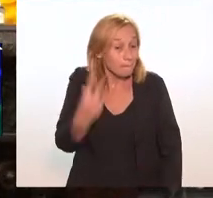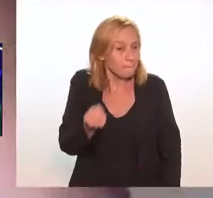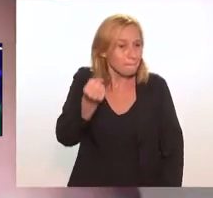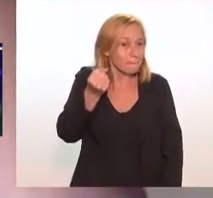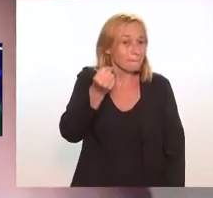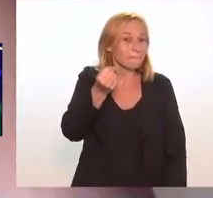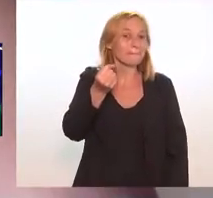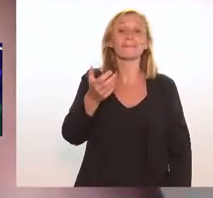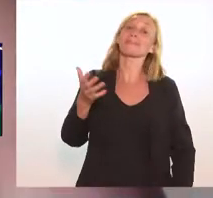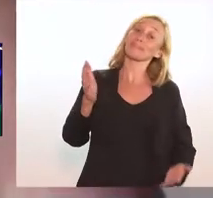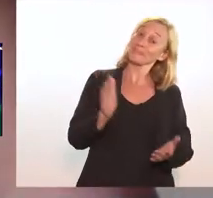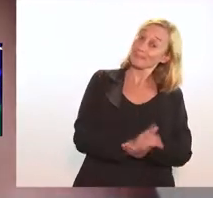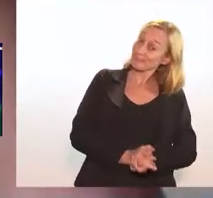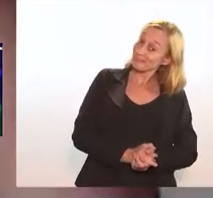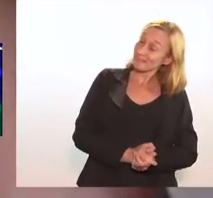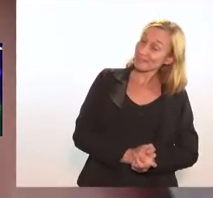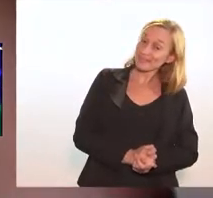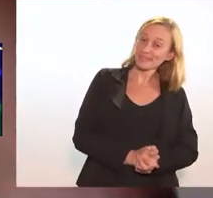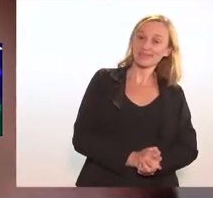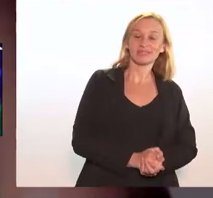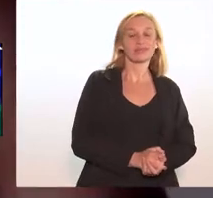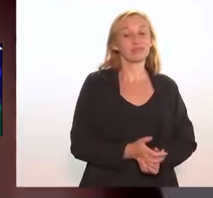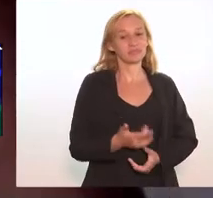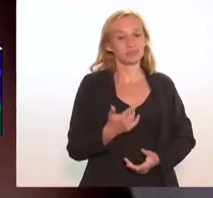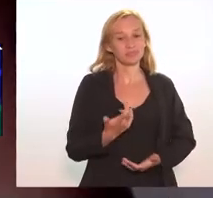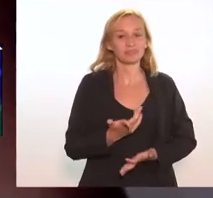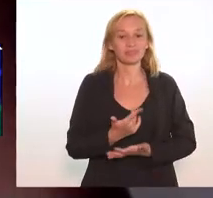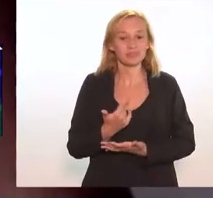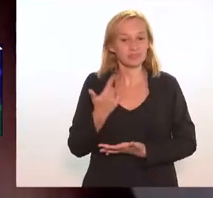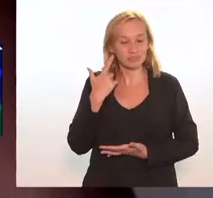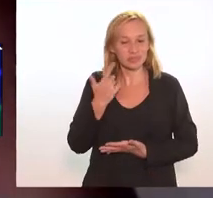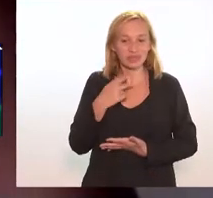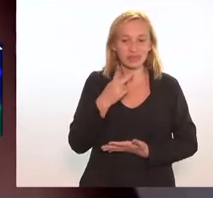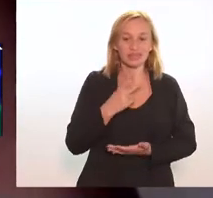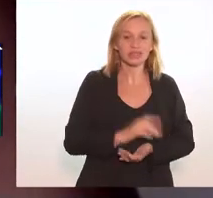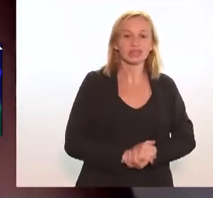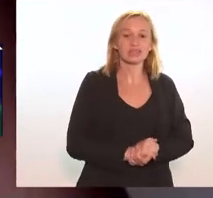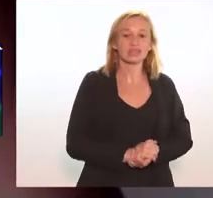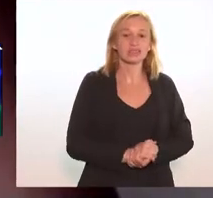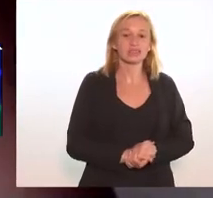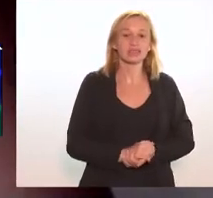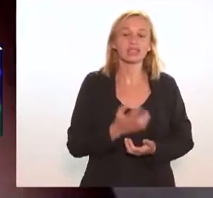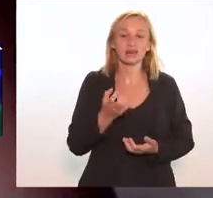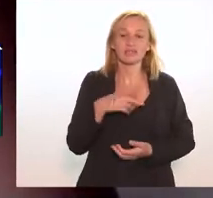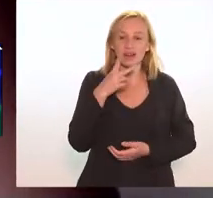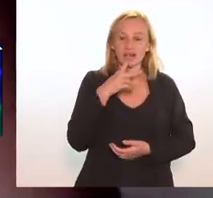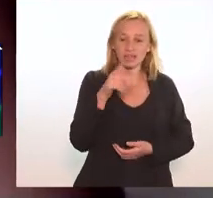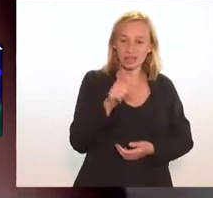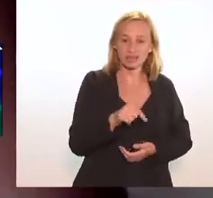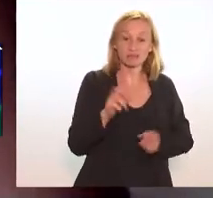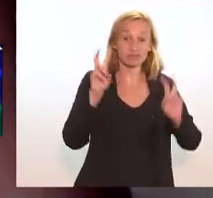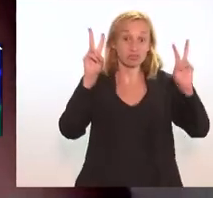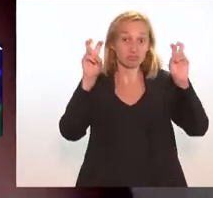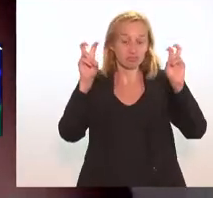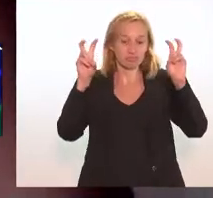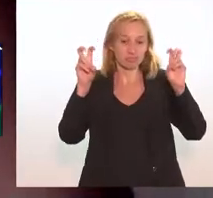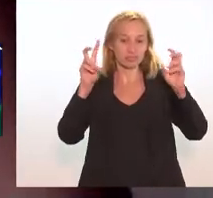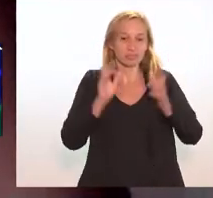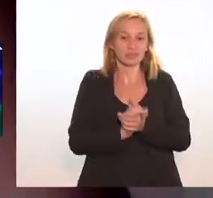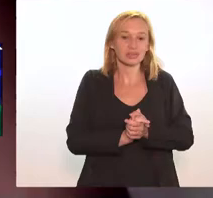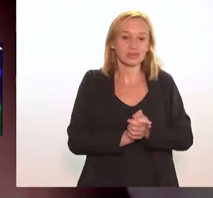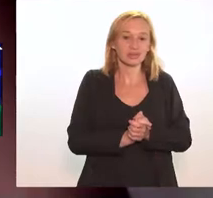Salve, salve. Vamos lá, galera. Queria trazer aqui um tema que eu acho que é